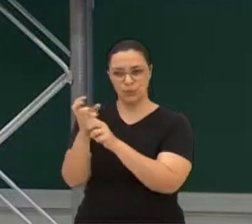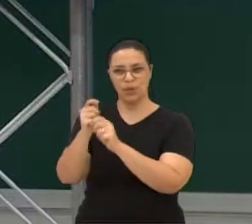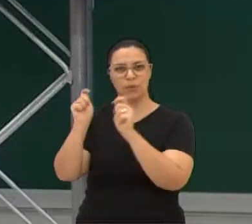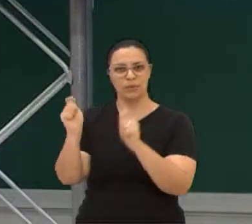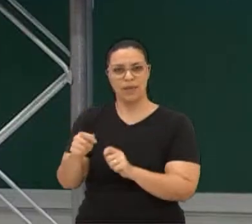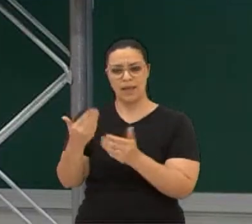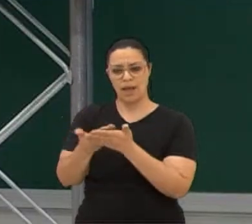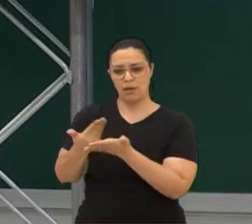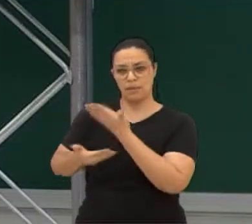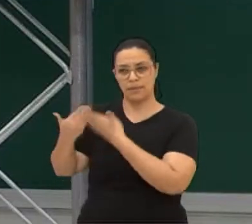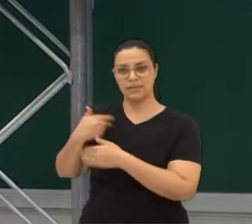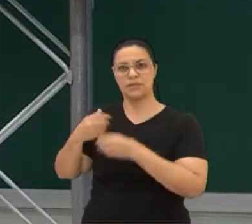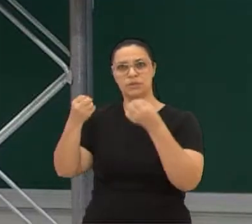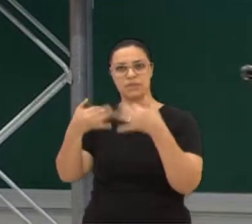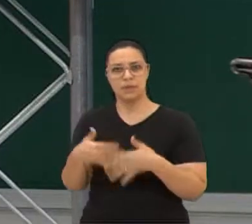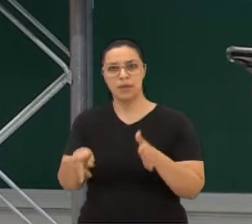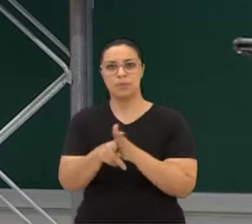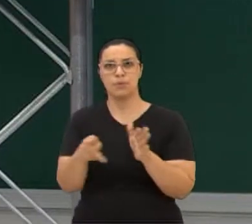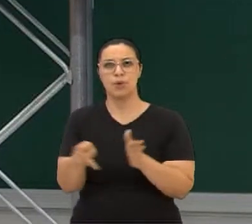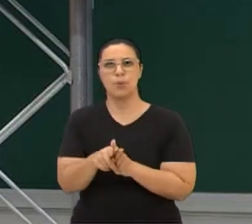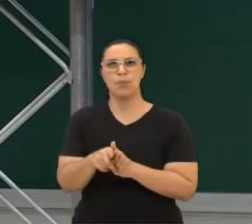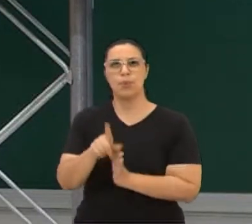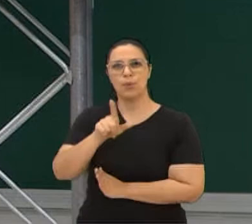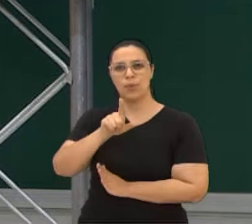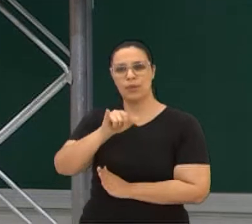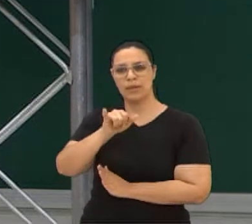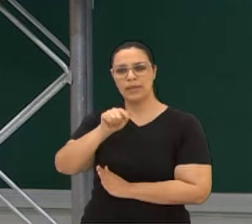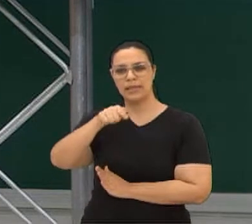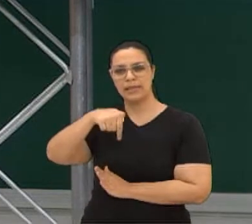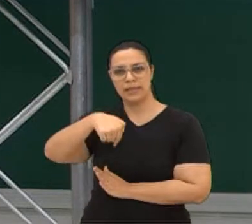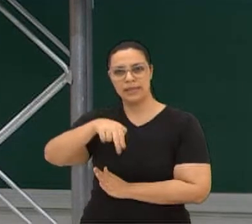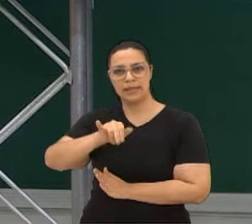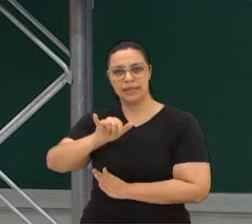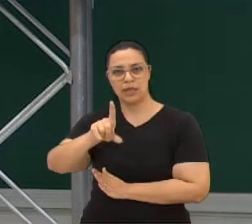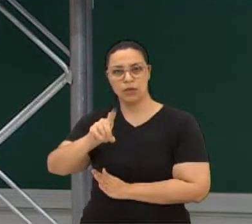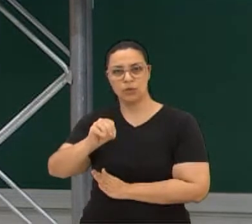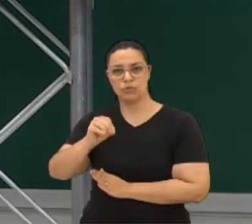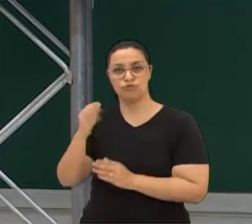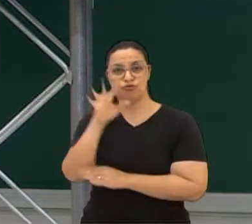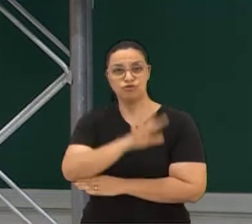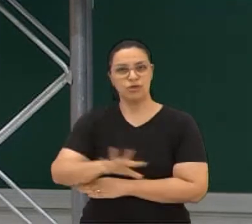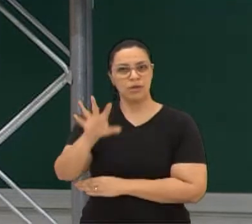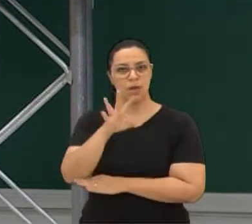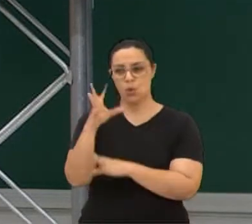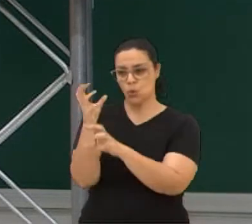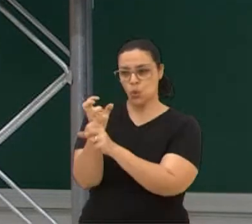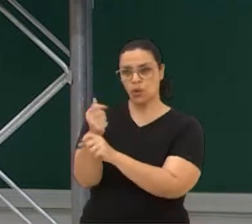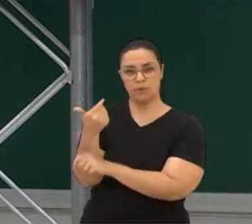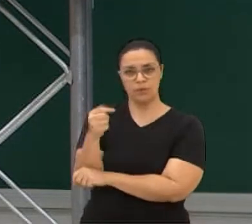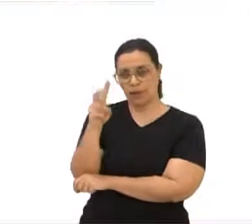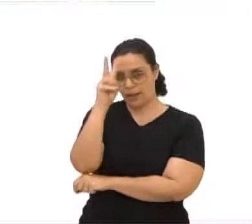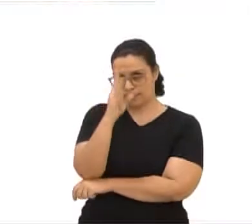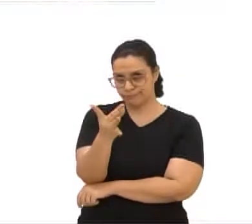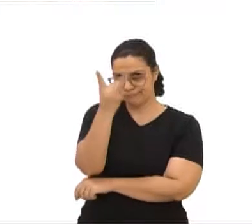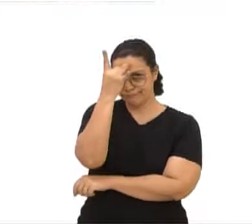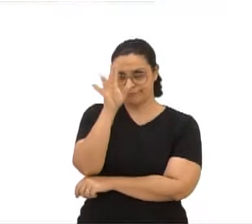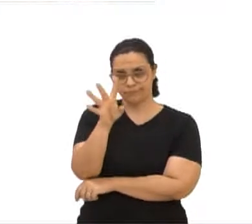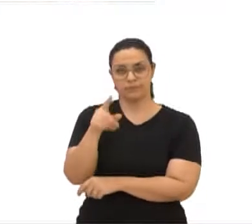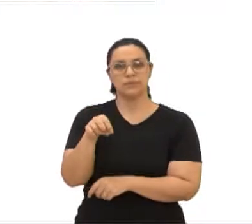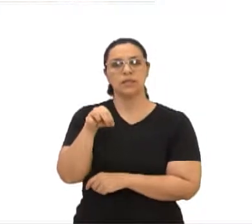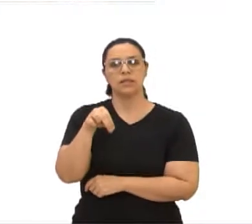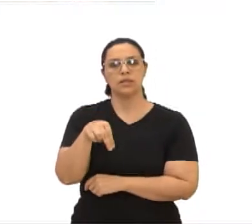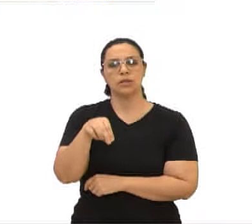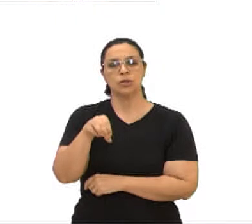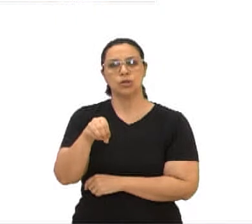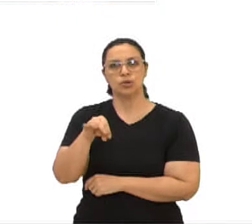que a gente falou em aulas anteriores líquido em geral é incontável não tem como contar o pedido Ok lembre disso que mais